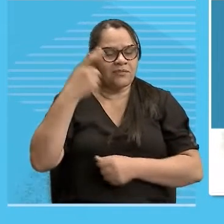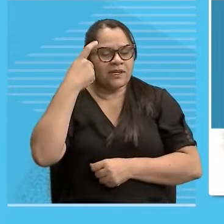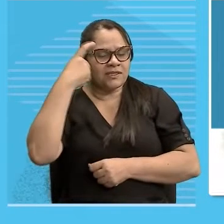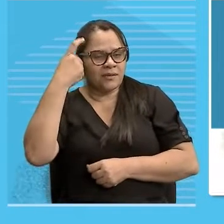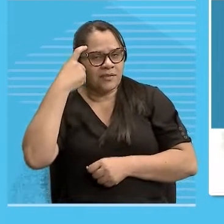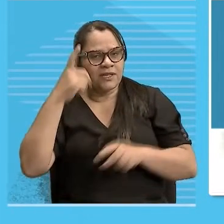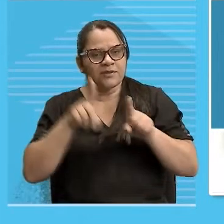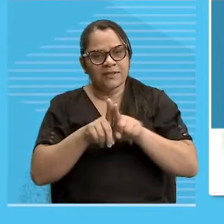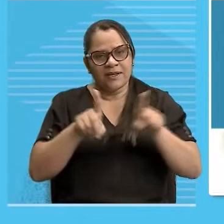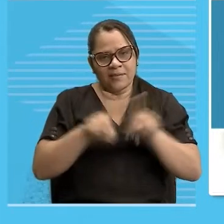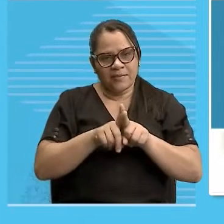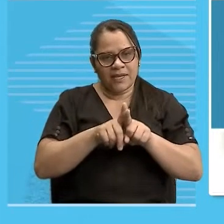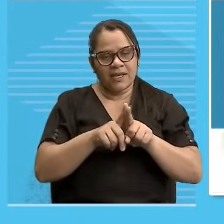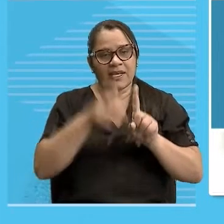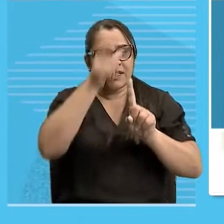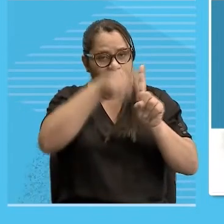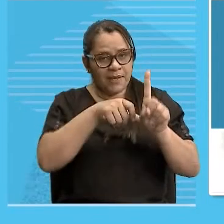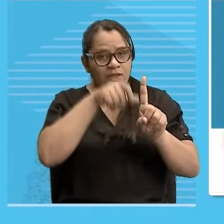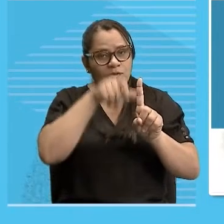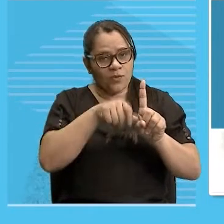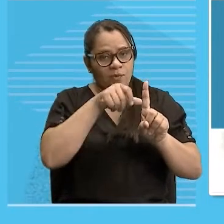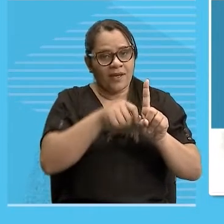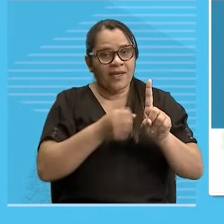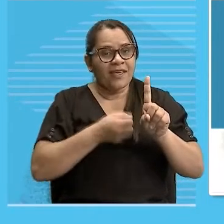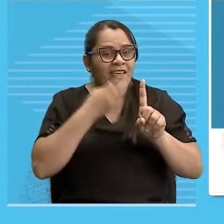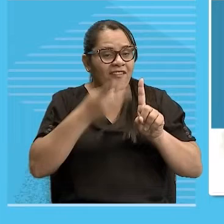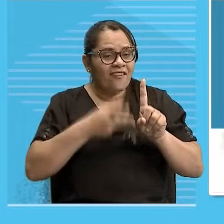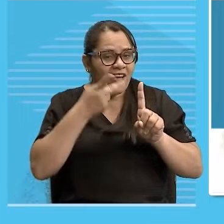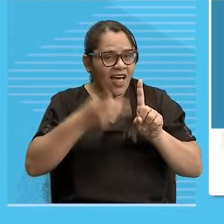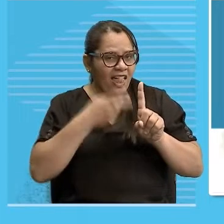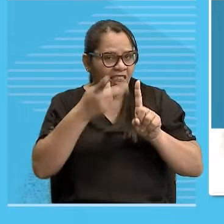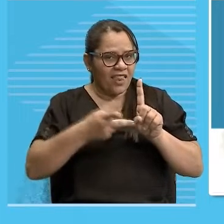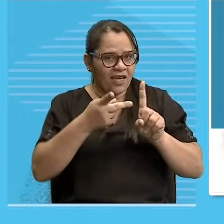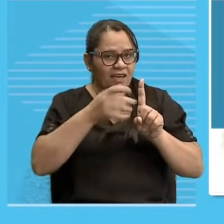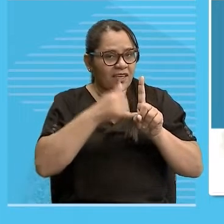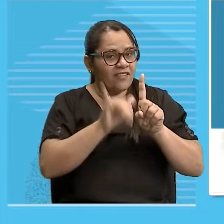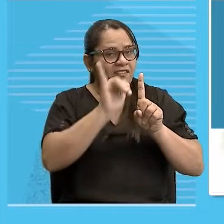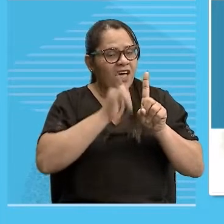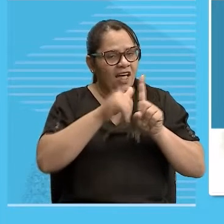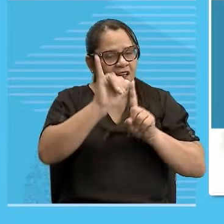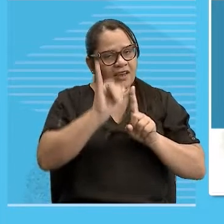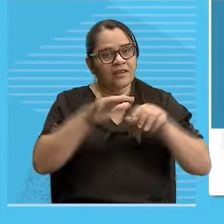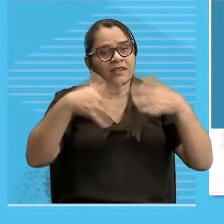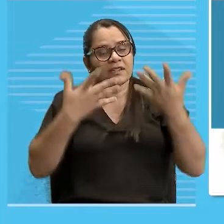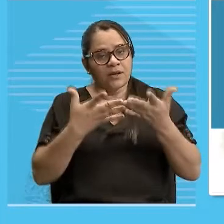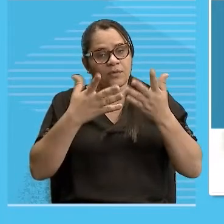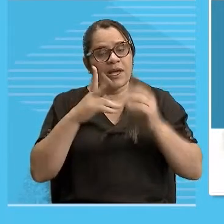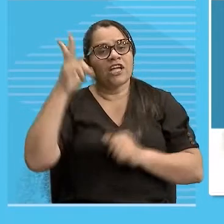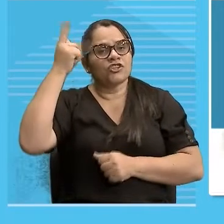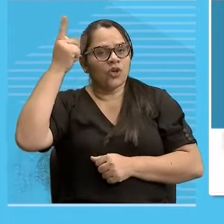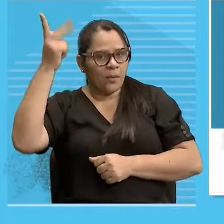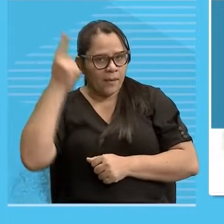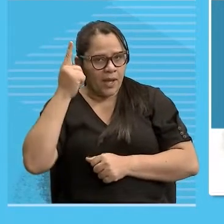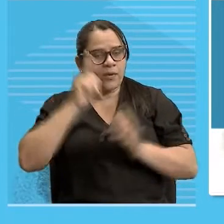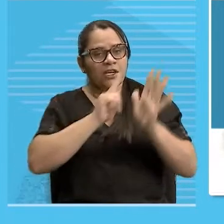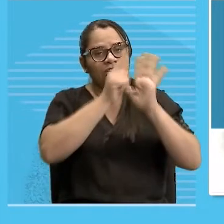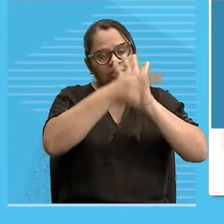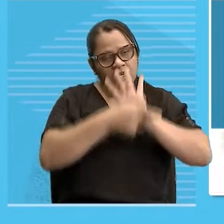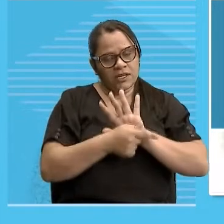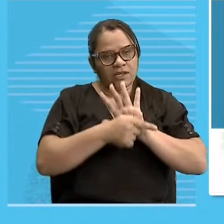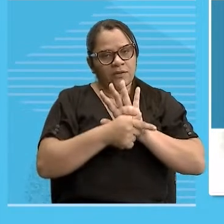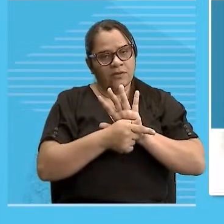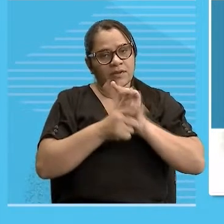pensamentos do emissor, gente. Por isso ela é muito comum em gêneros que envolvem esse tipo de conduta, né?